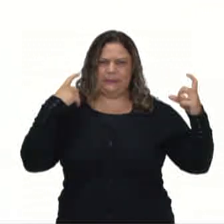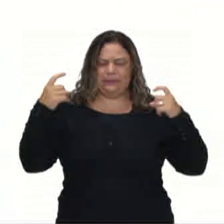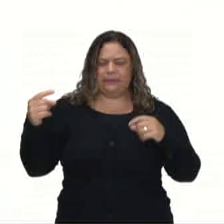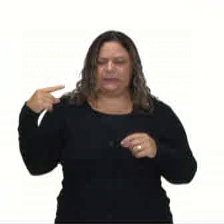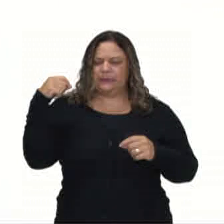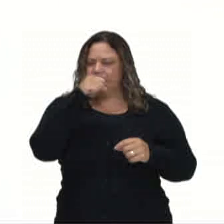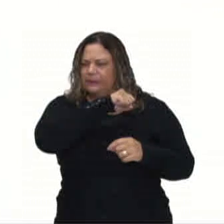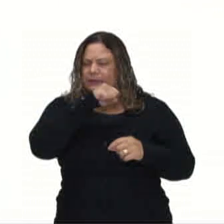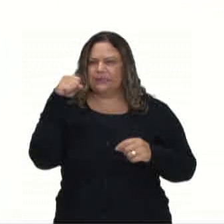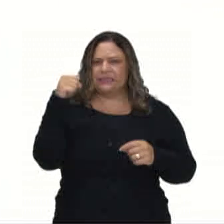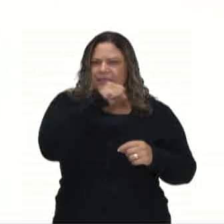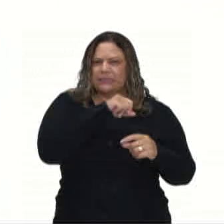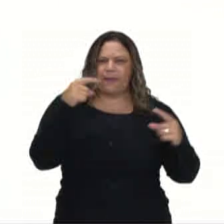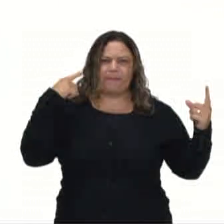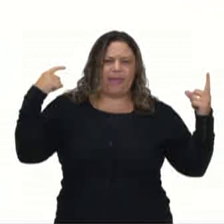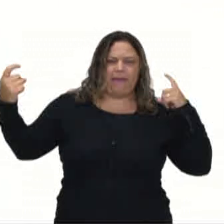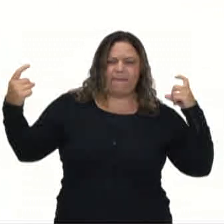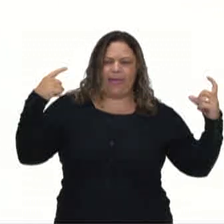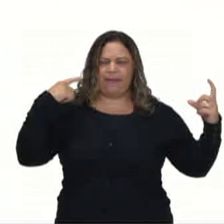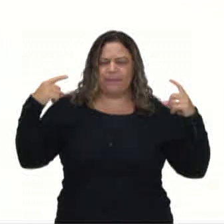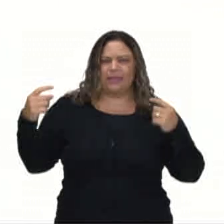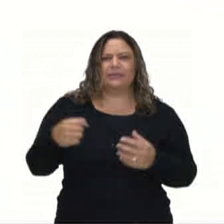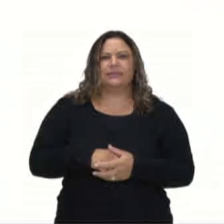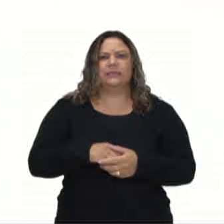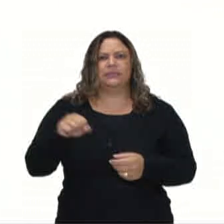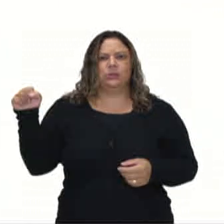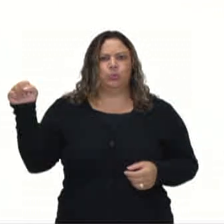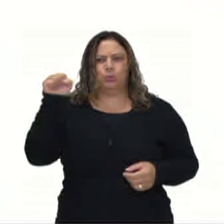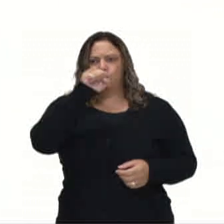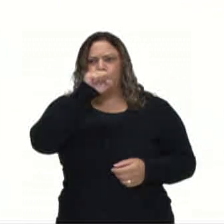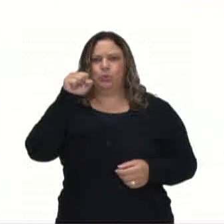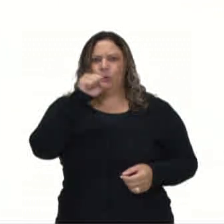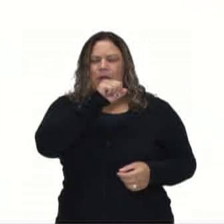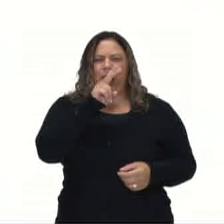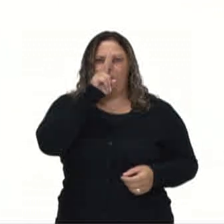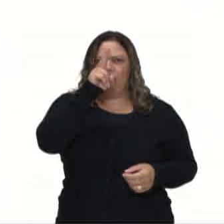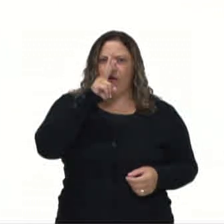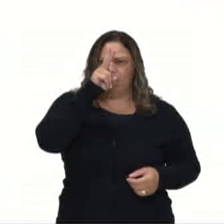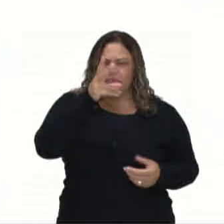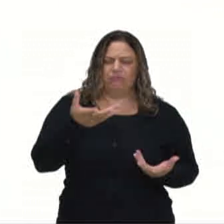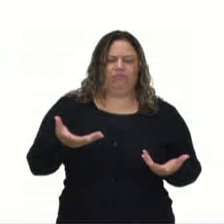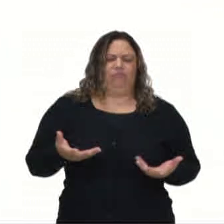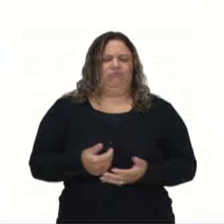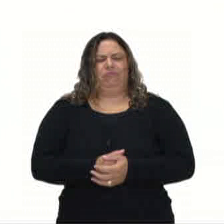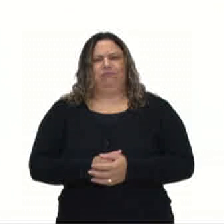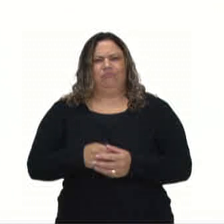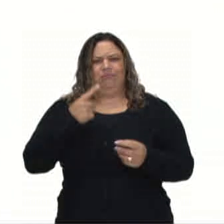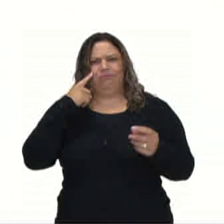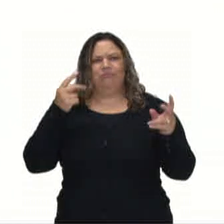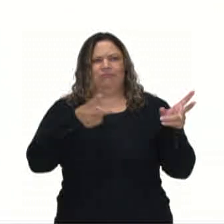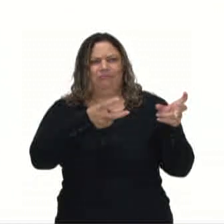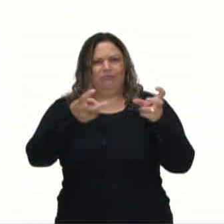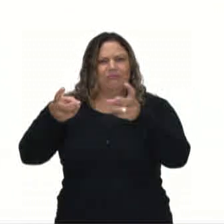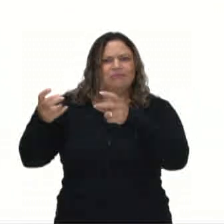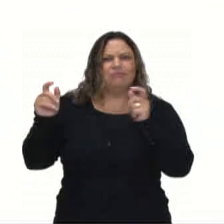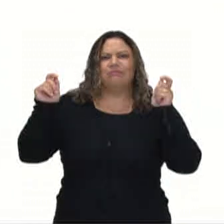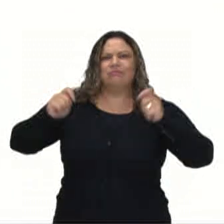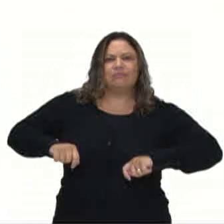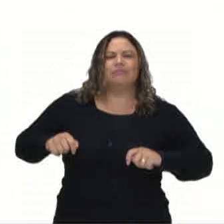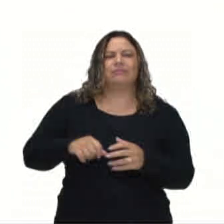cidadão vestindo a camisa alvinegra que chuva, hein? Para o vizinho no elevador, uma